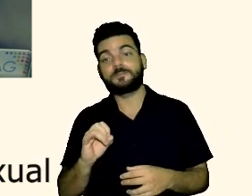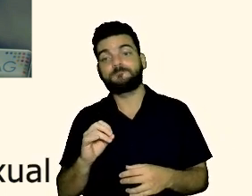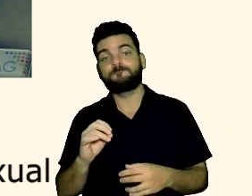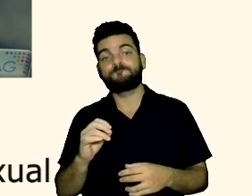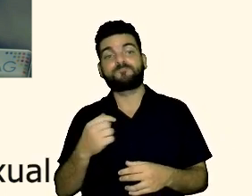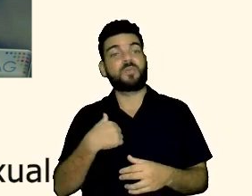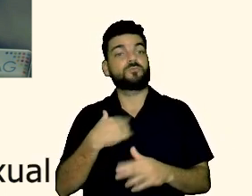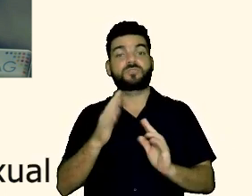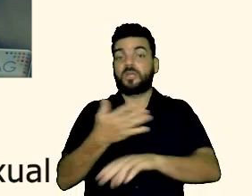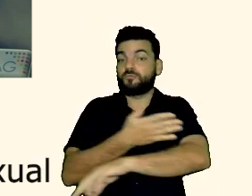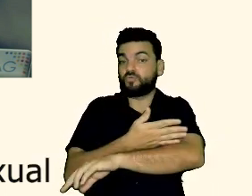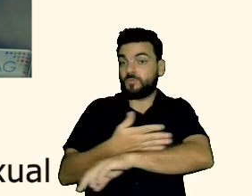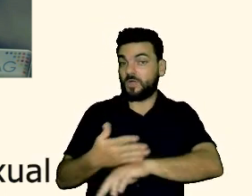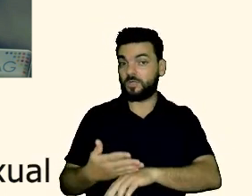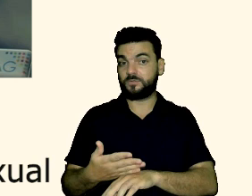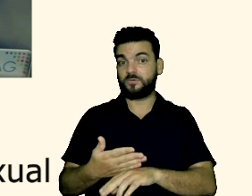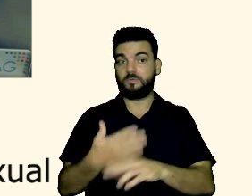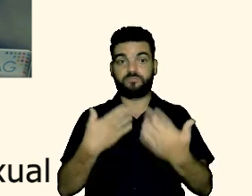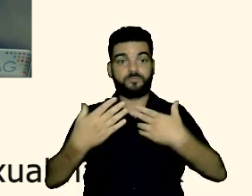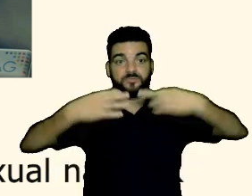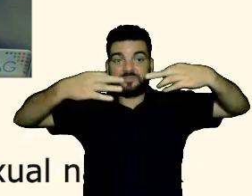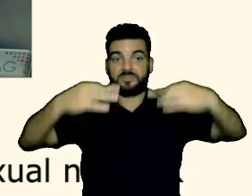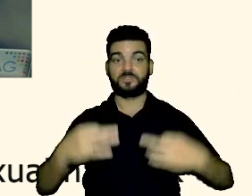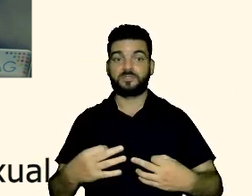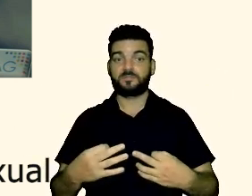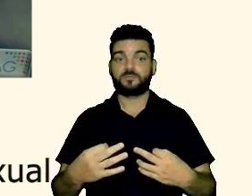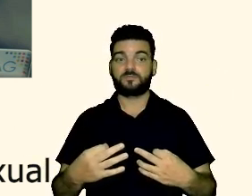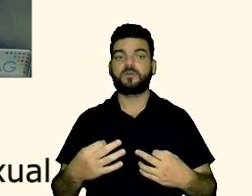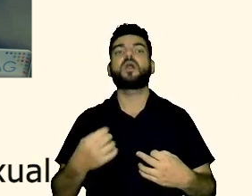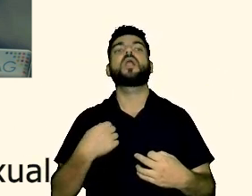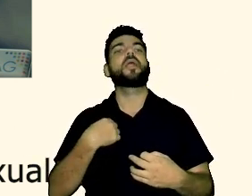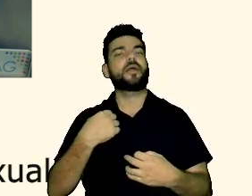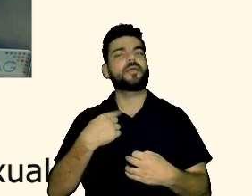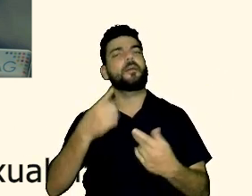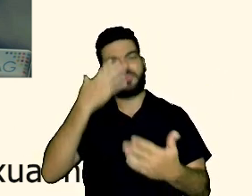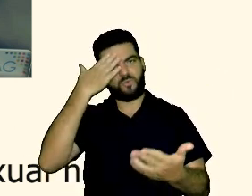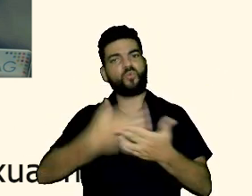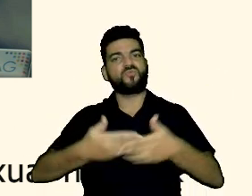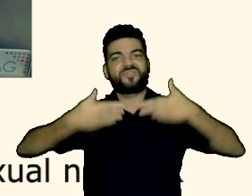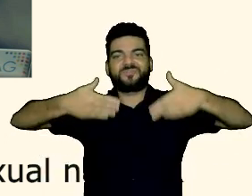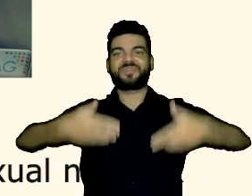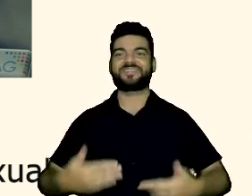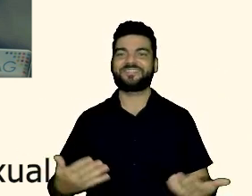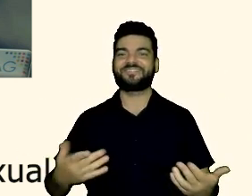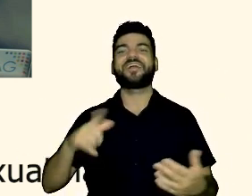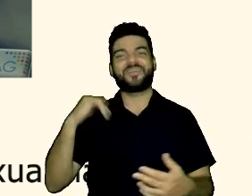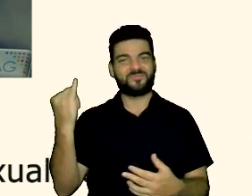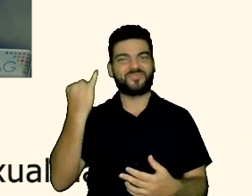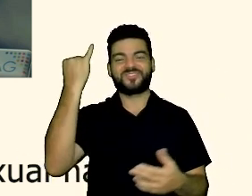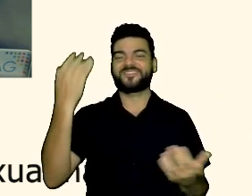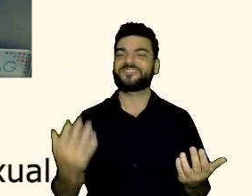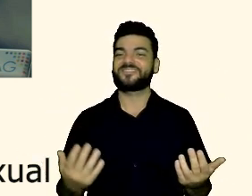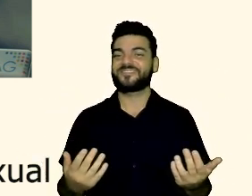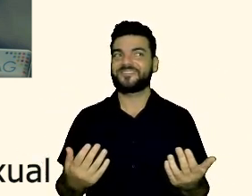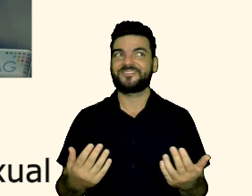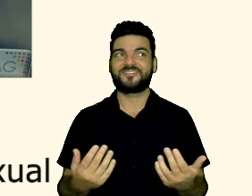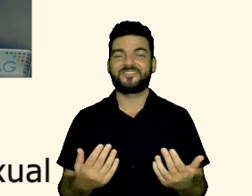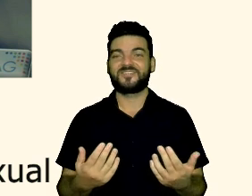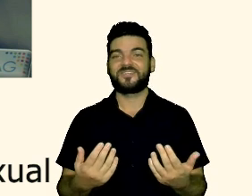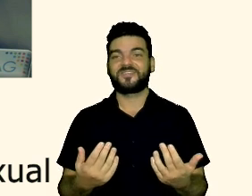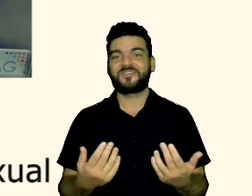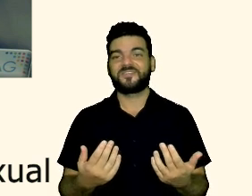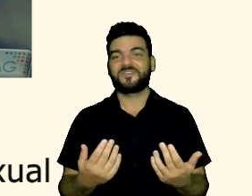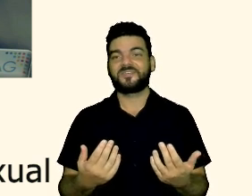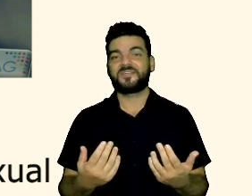imagem de credibilidade, que é muito importante para todos nós, e assertividade naquilo que eu quero do